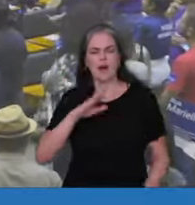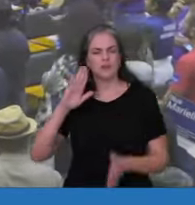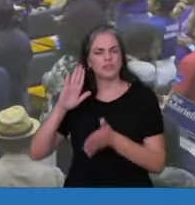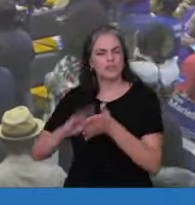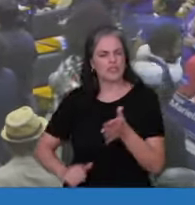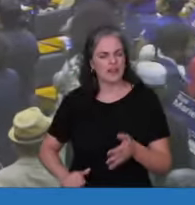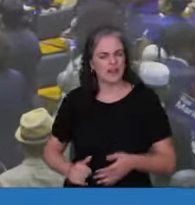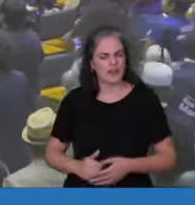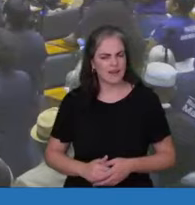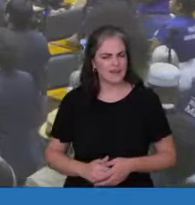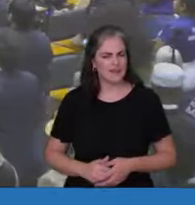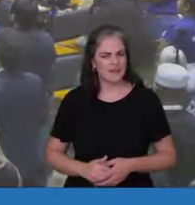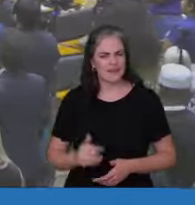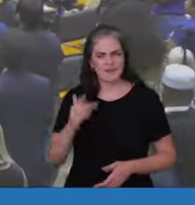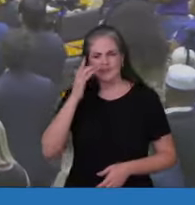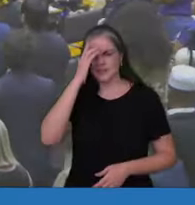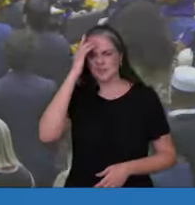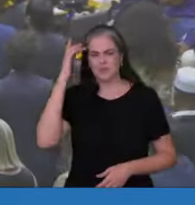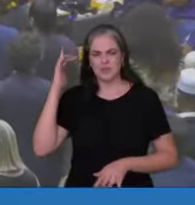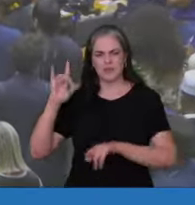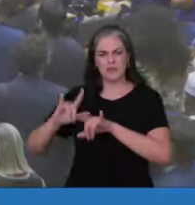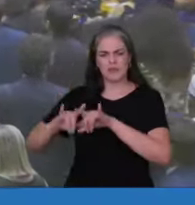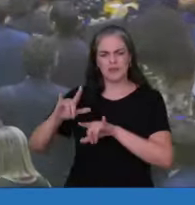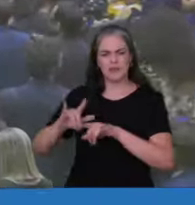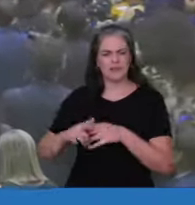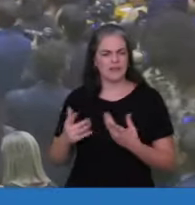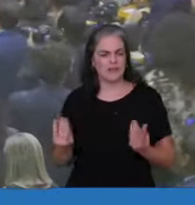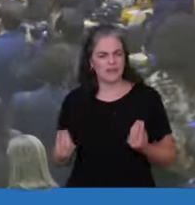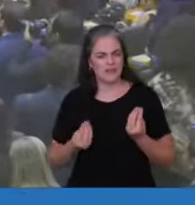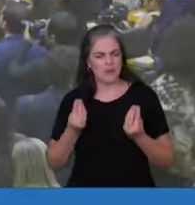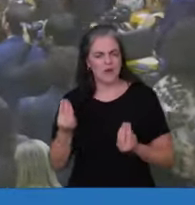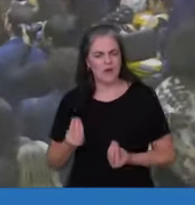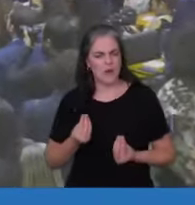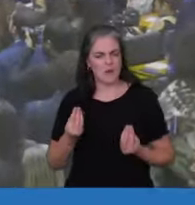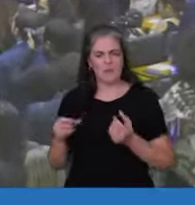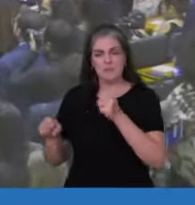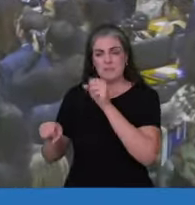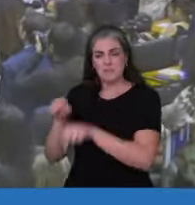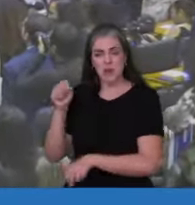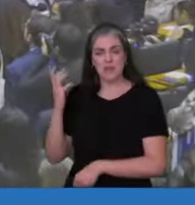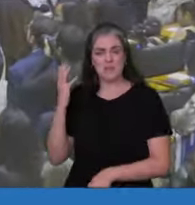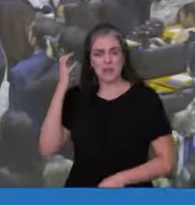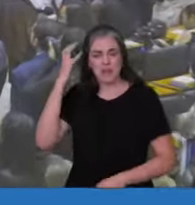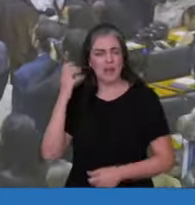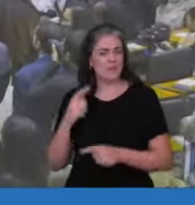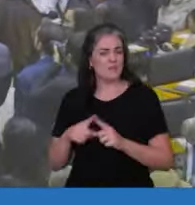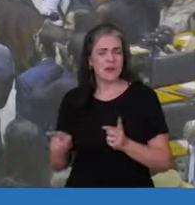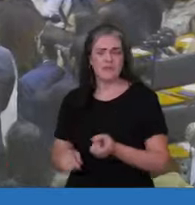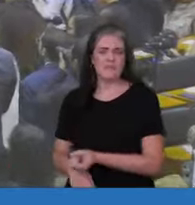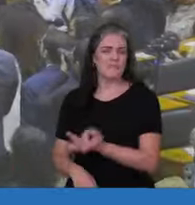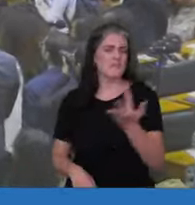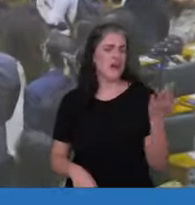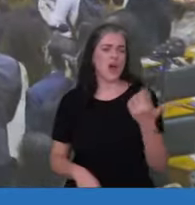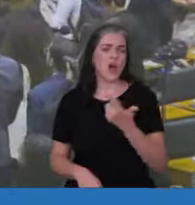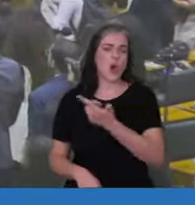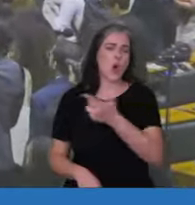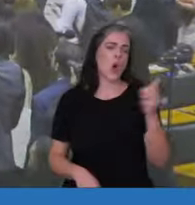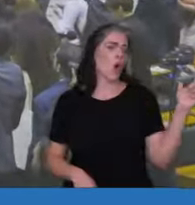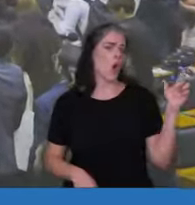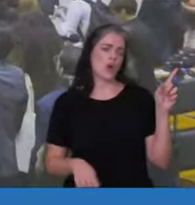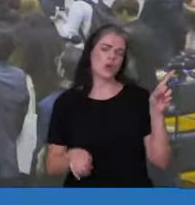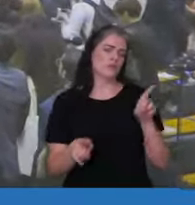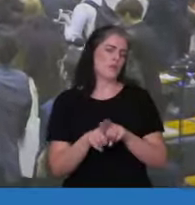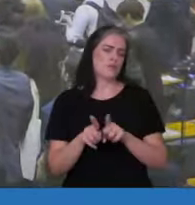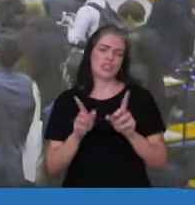milicianos e artífices da morte de Marielle e de tantos e tantas outras defensores e defensoras de direitos